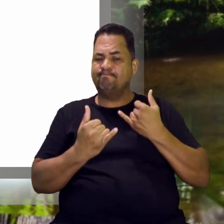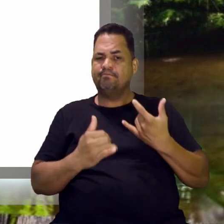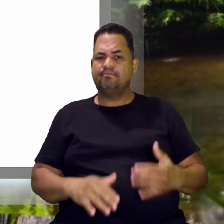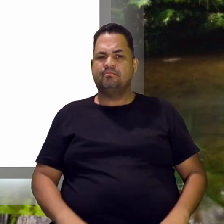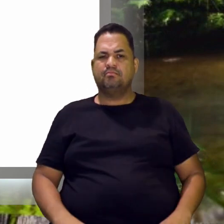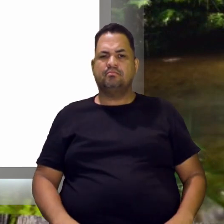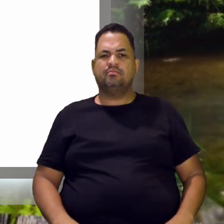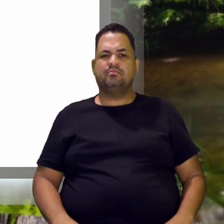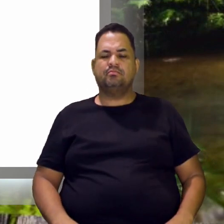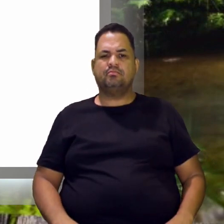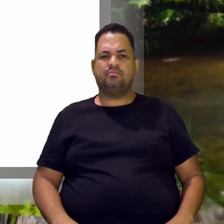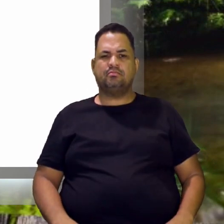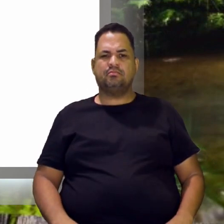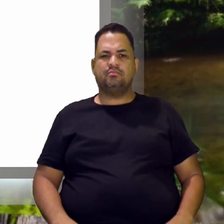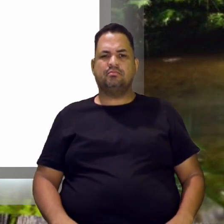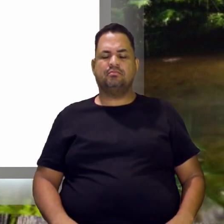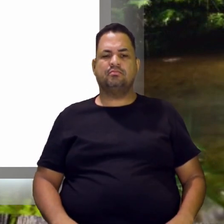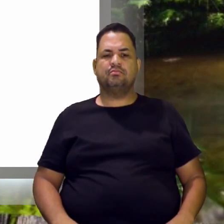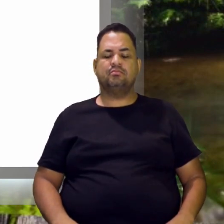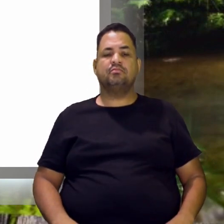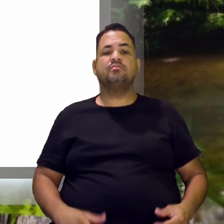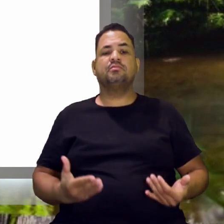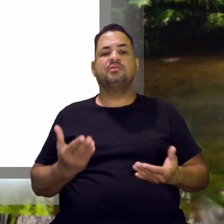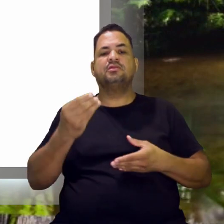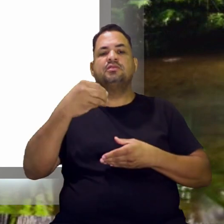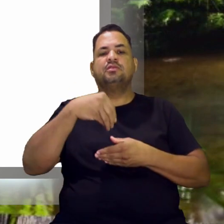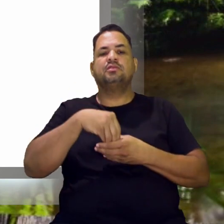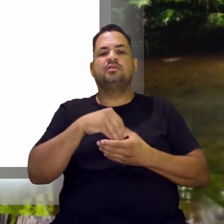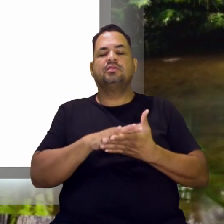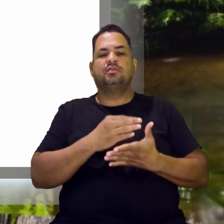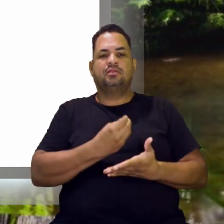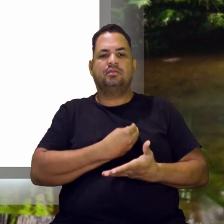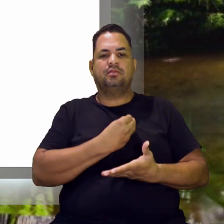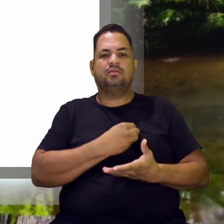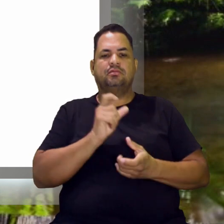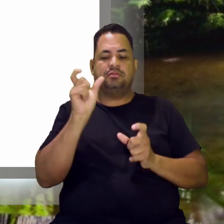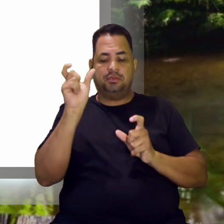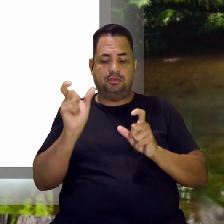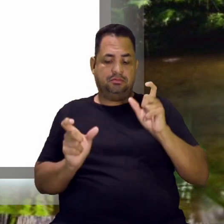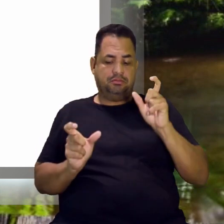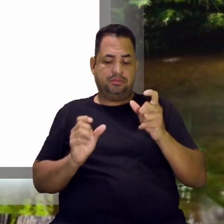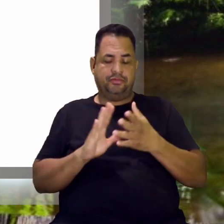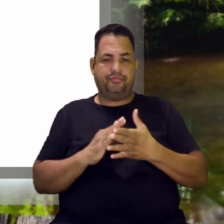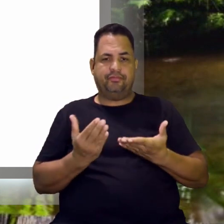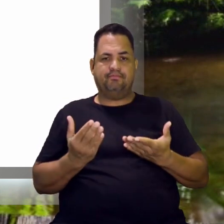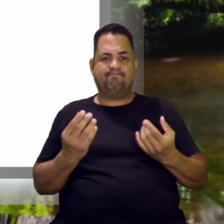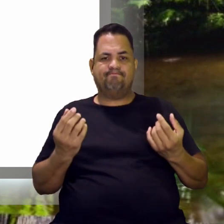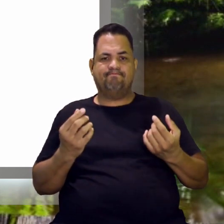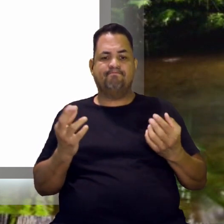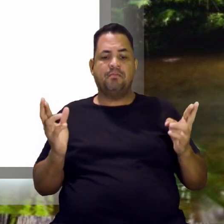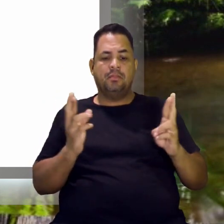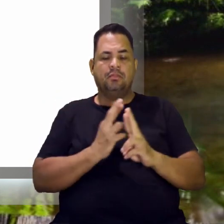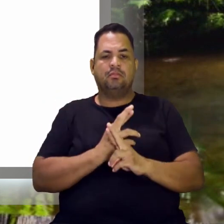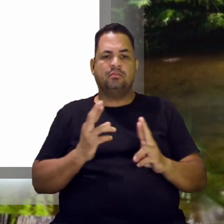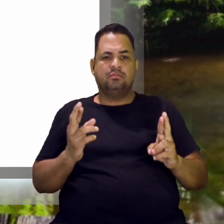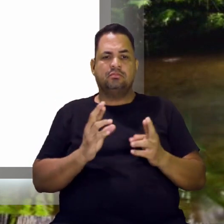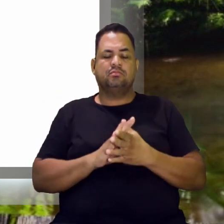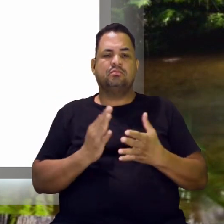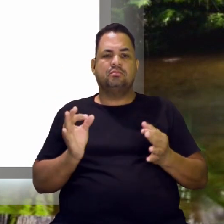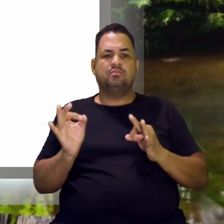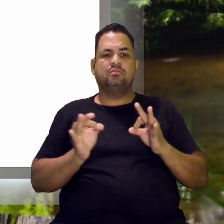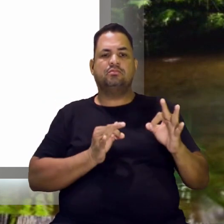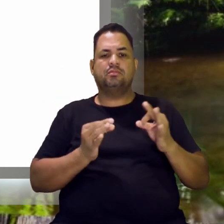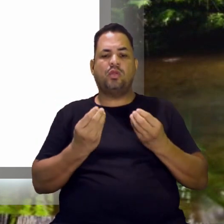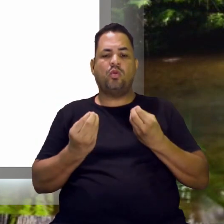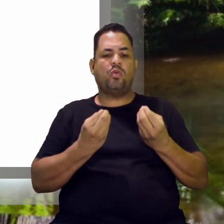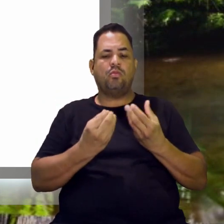de características de um ambiente vão fazer parte da vida desse indivíduo para ele sobreviver. Portanto, é que vão ditar o